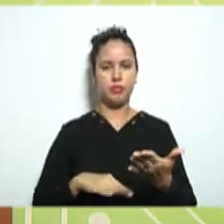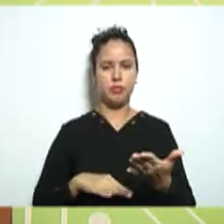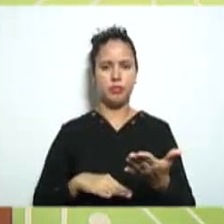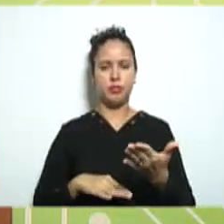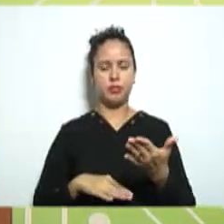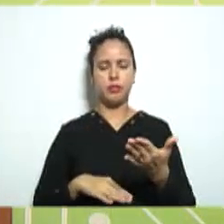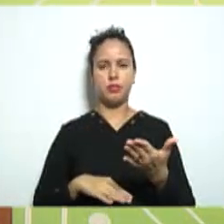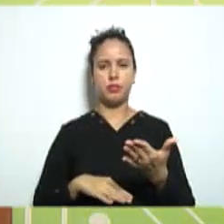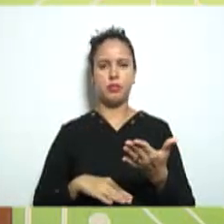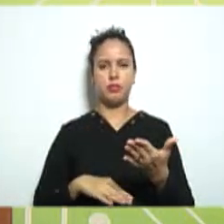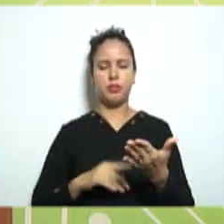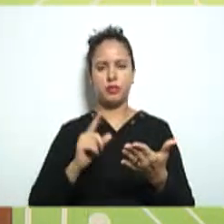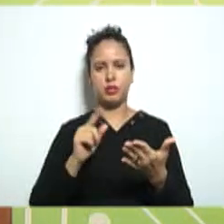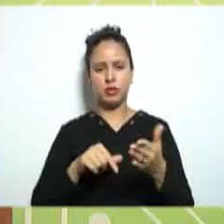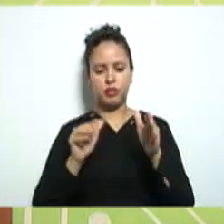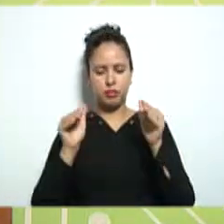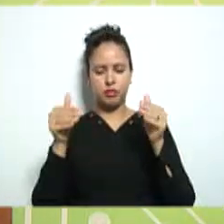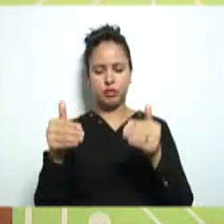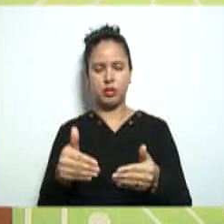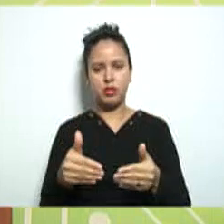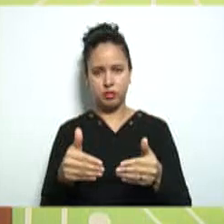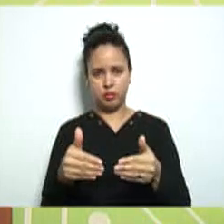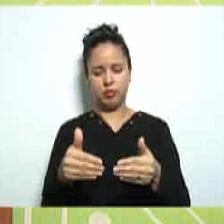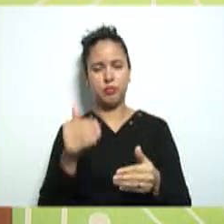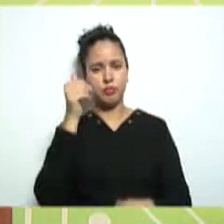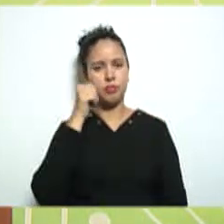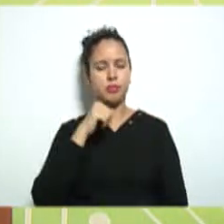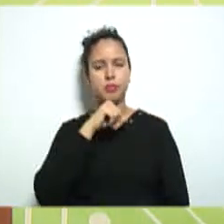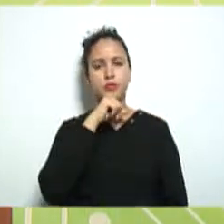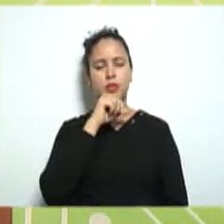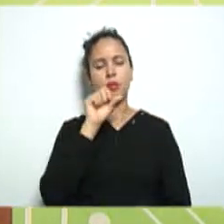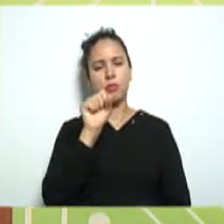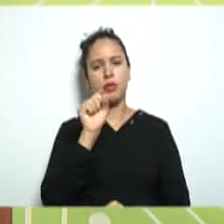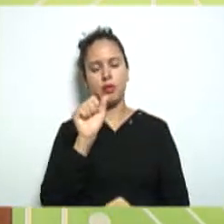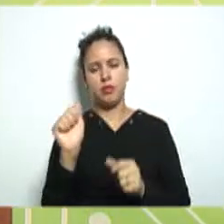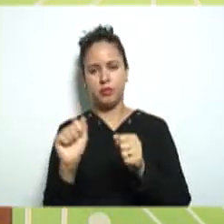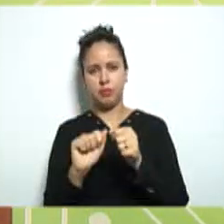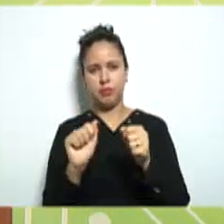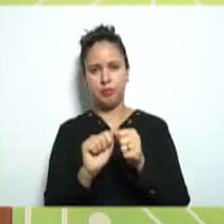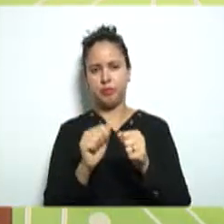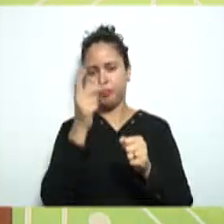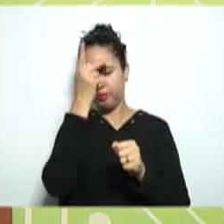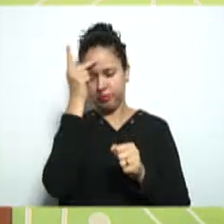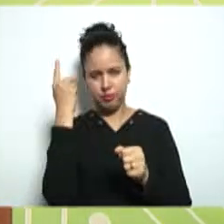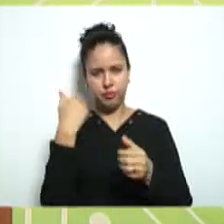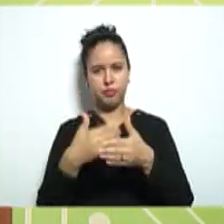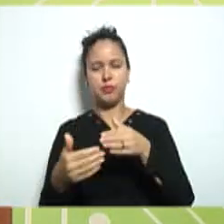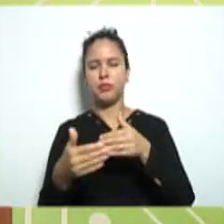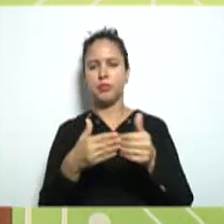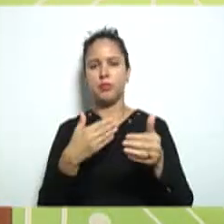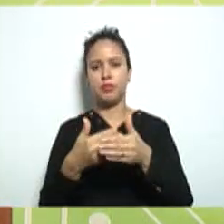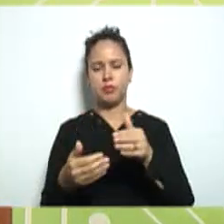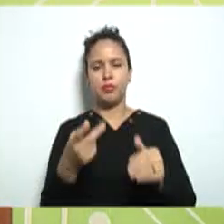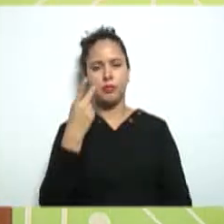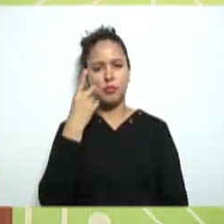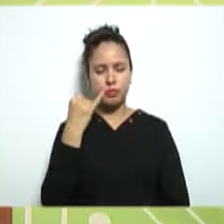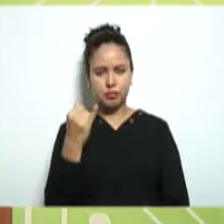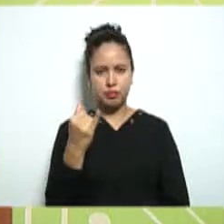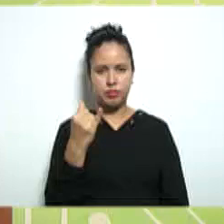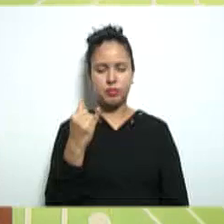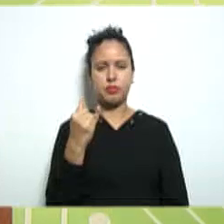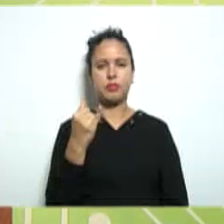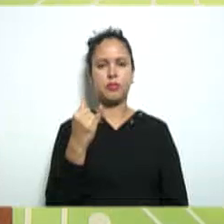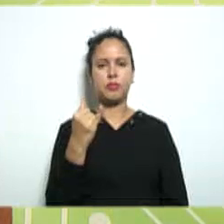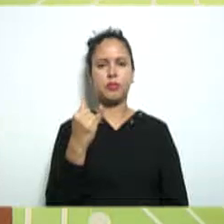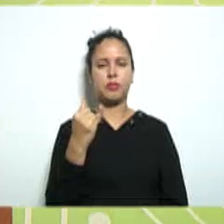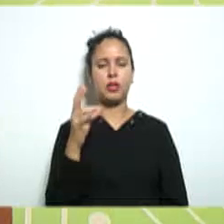altamente relacionados à maternidade podem, na verdade, ser executados por qualquer pessoa, inclusive o pai. O